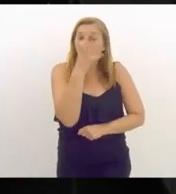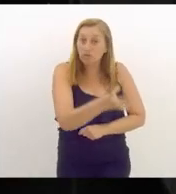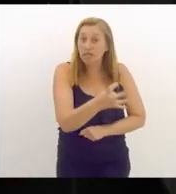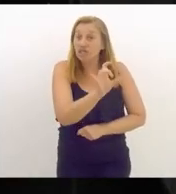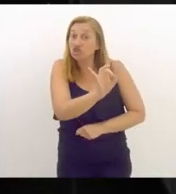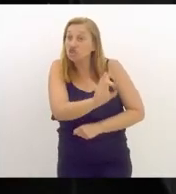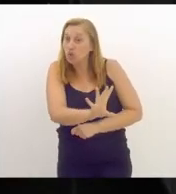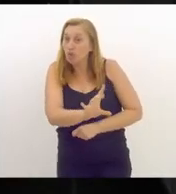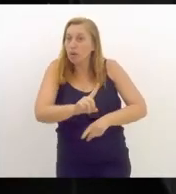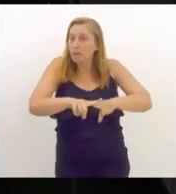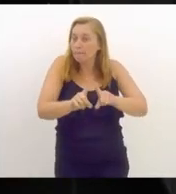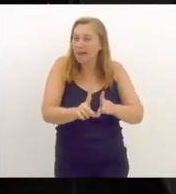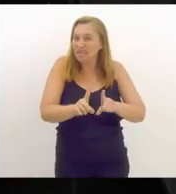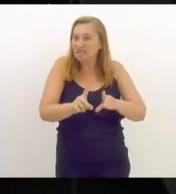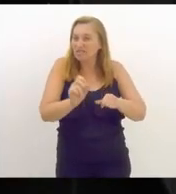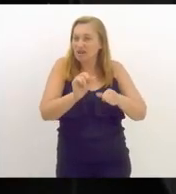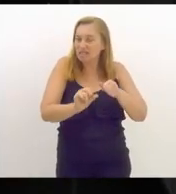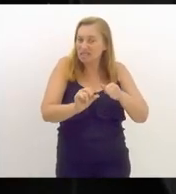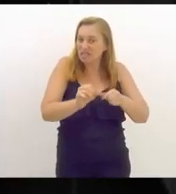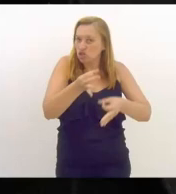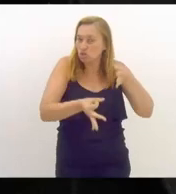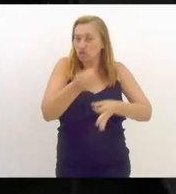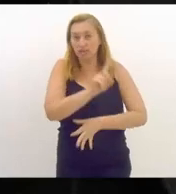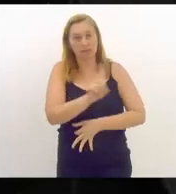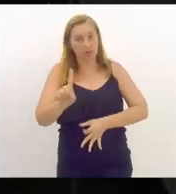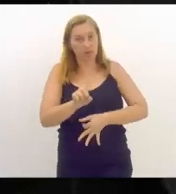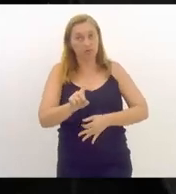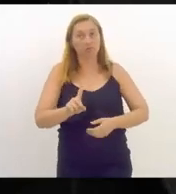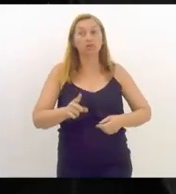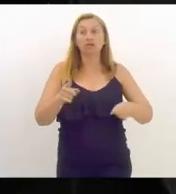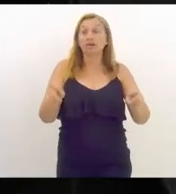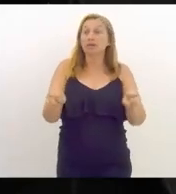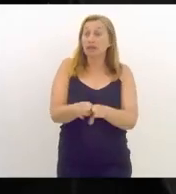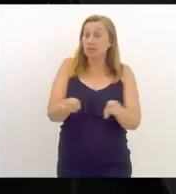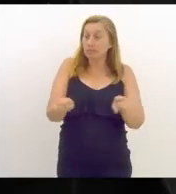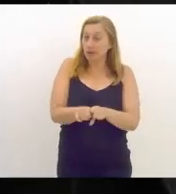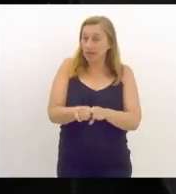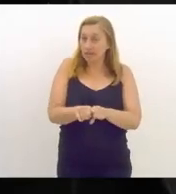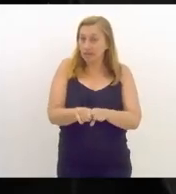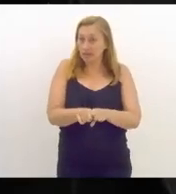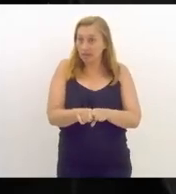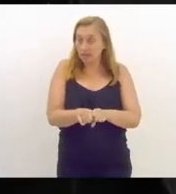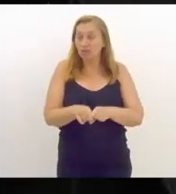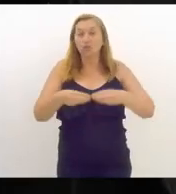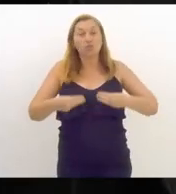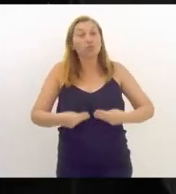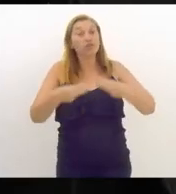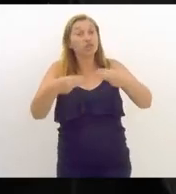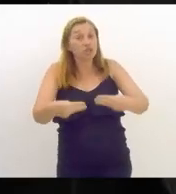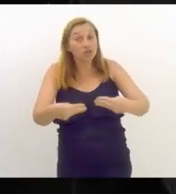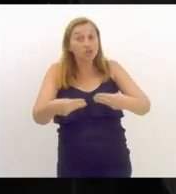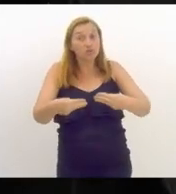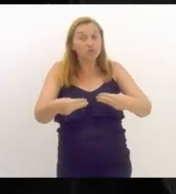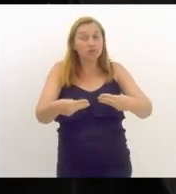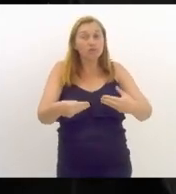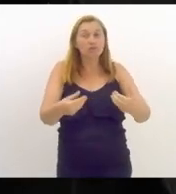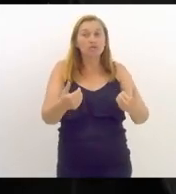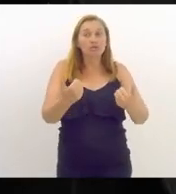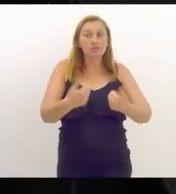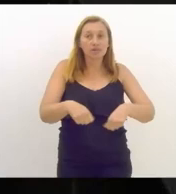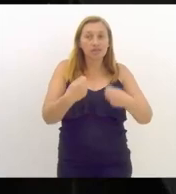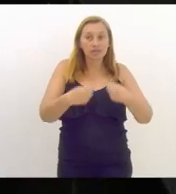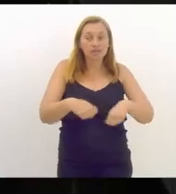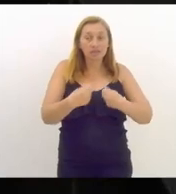mas não exercer a justiça assim também o ministro Tem que atender